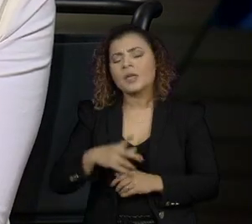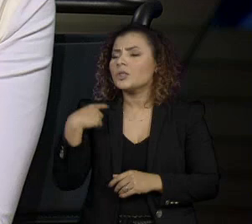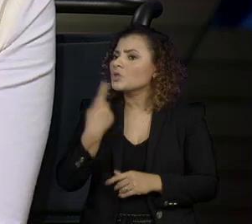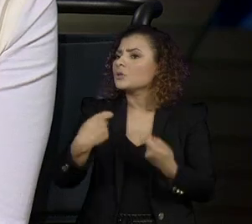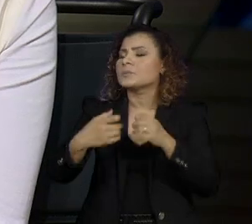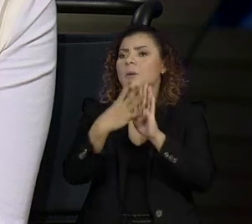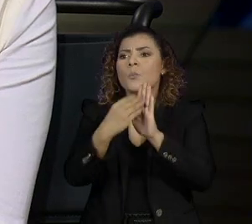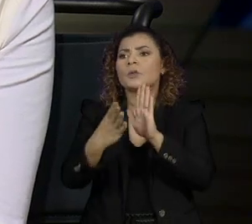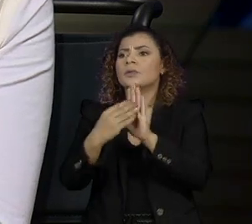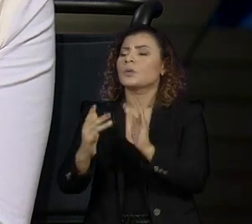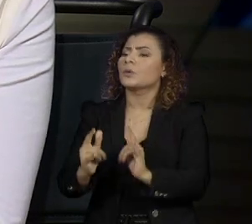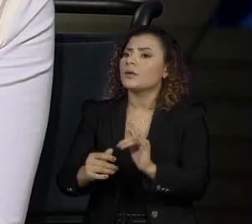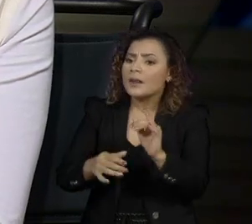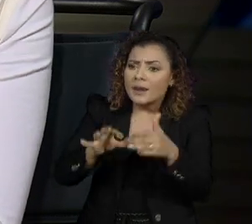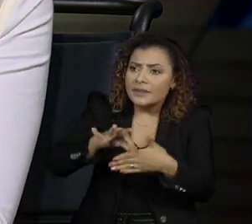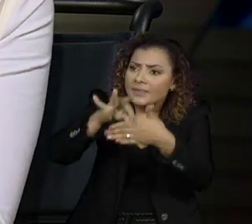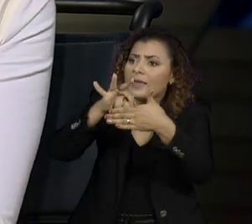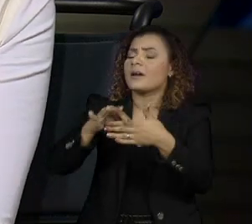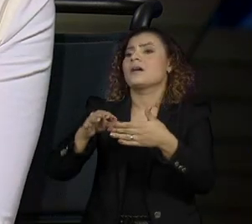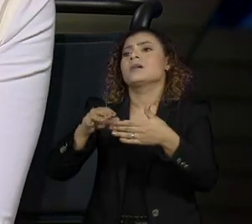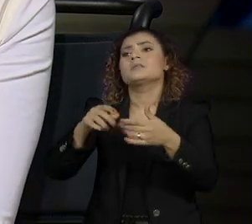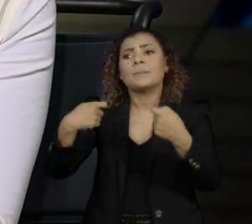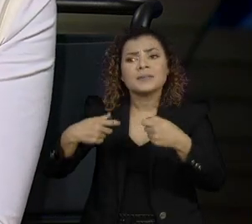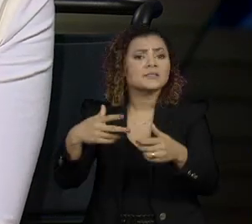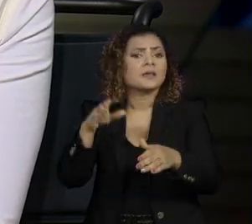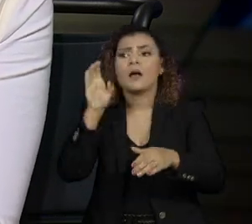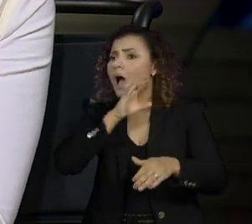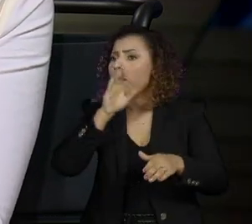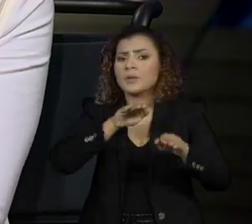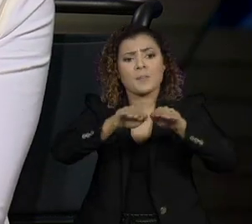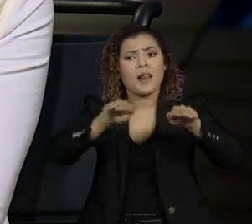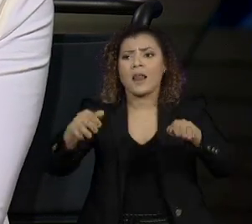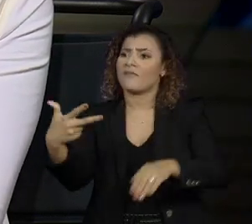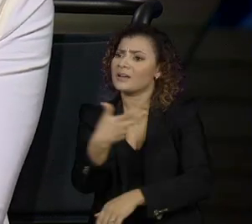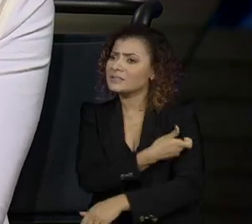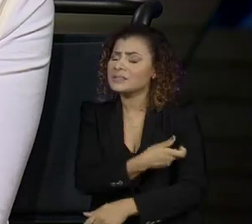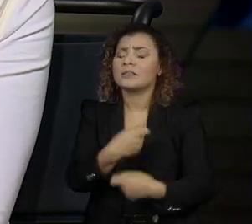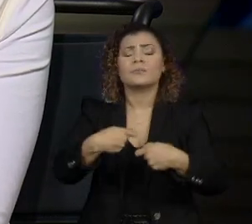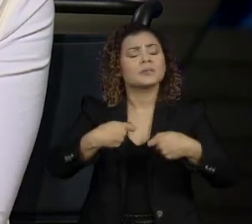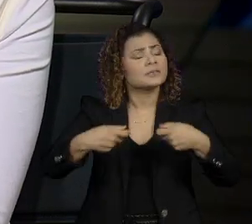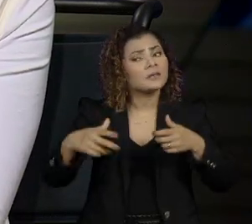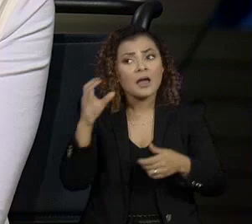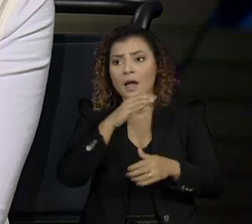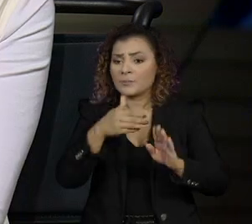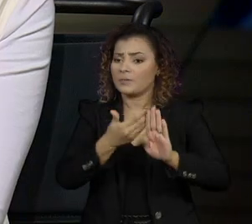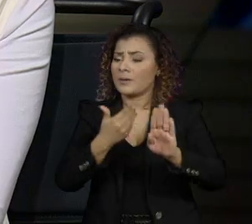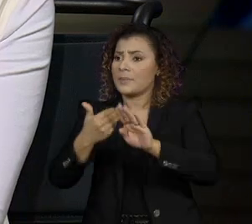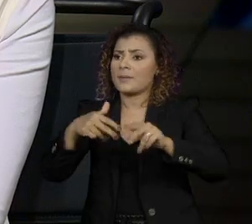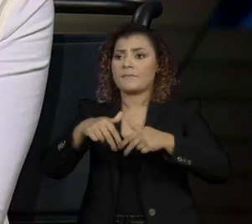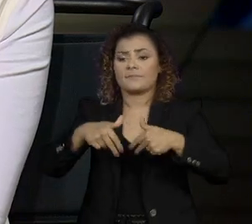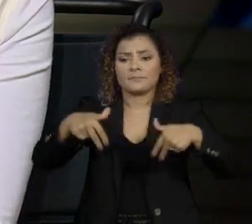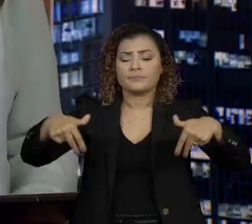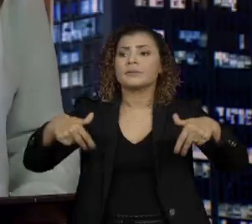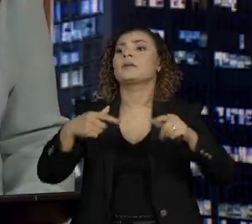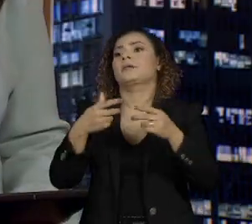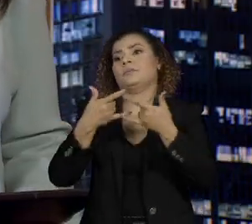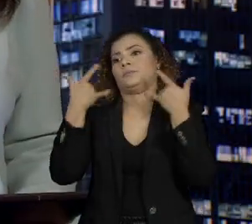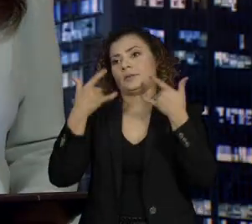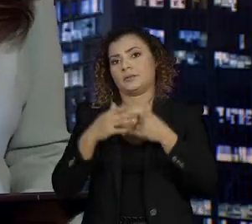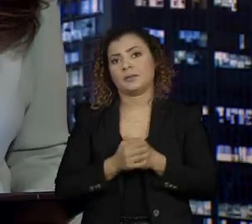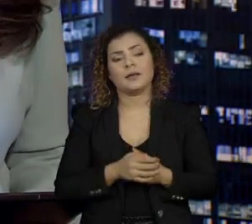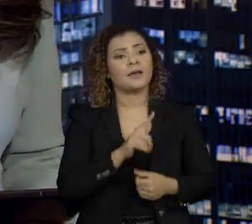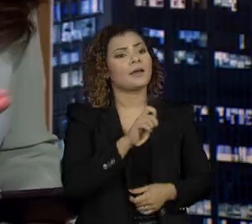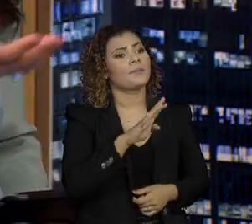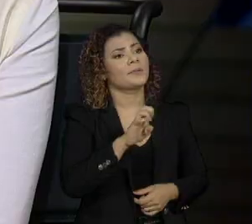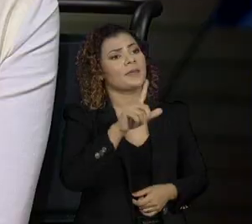exemplo das nossas lideranças e pressionar por vacina e pressionar por medidas de contenção, isolamento e uso de máscara. Professora